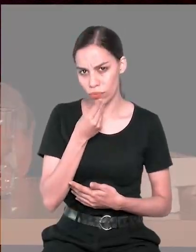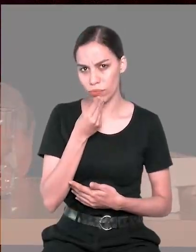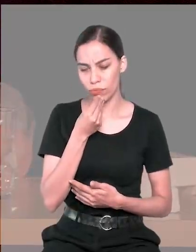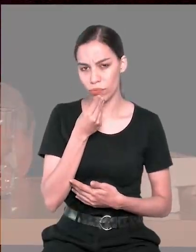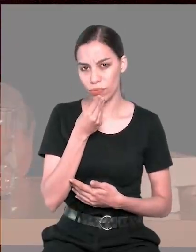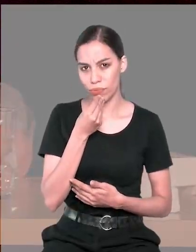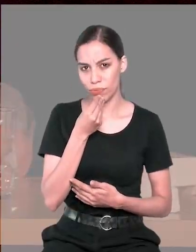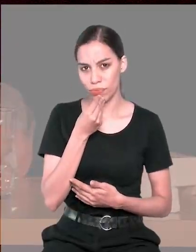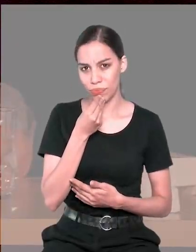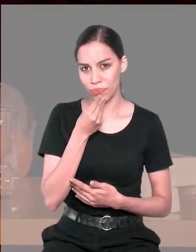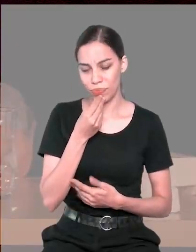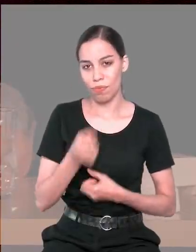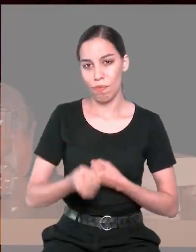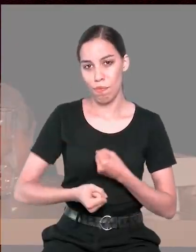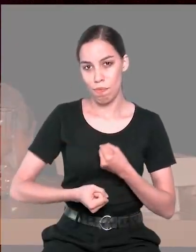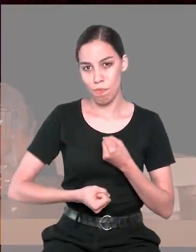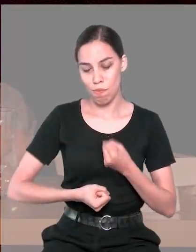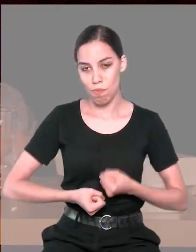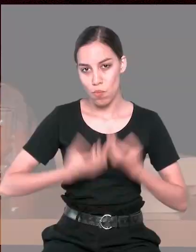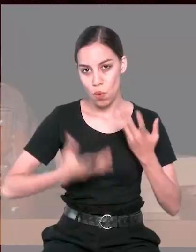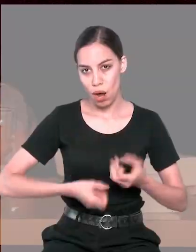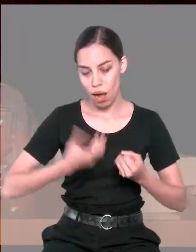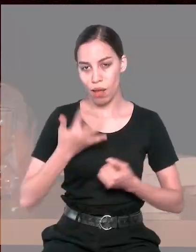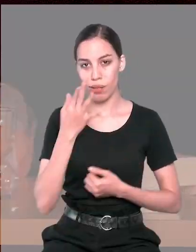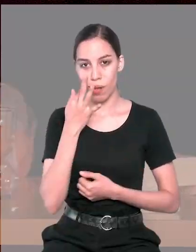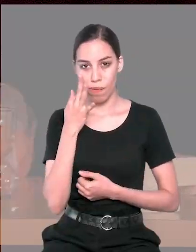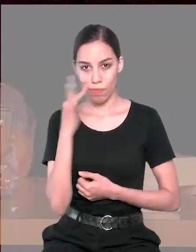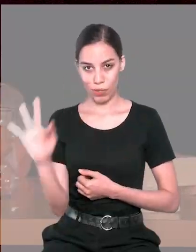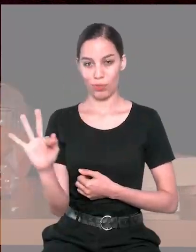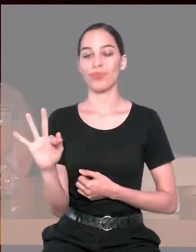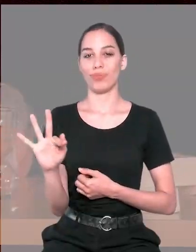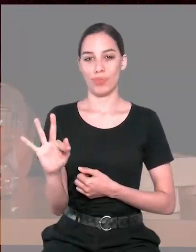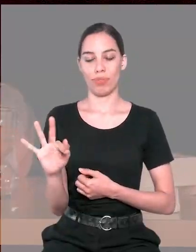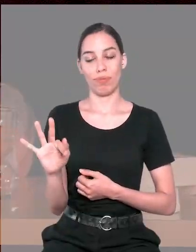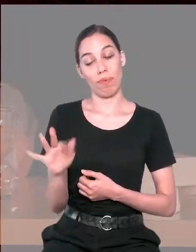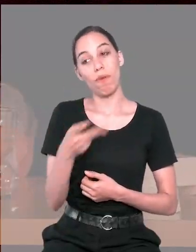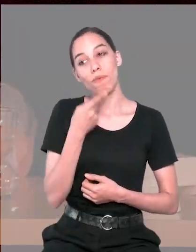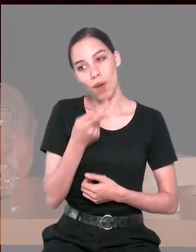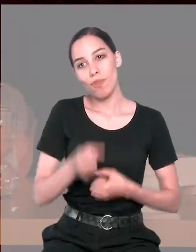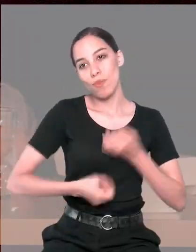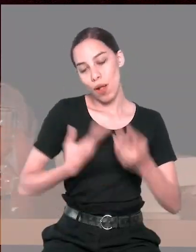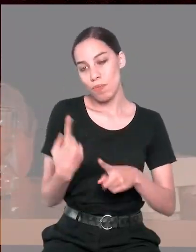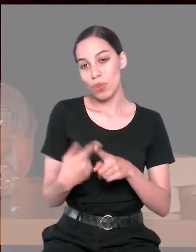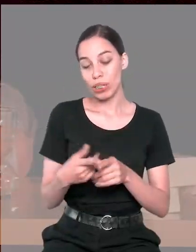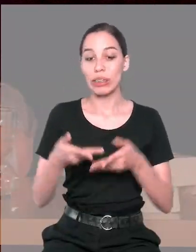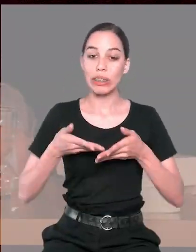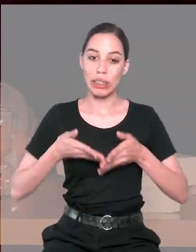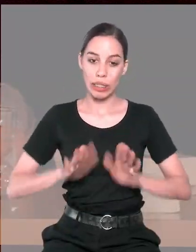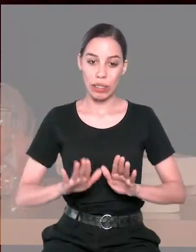Na verdade, um poeta francês, eu insisto nessa coisa do poeta, né? Que